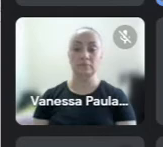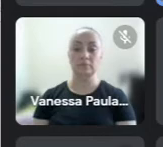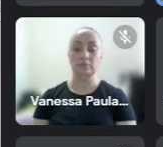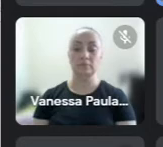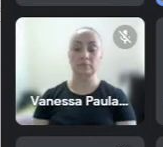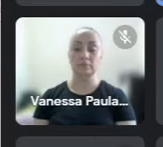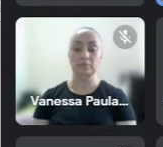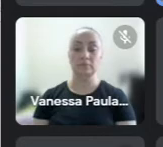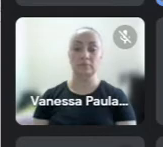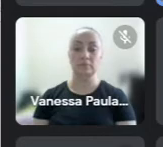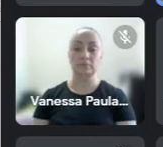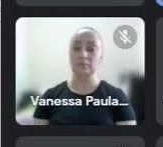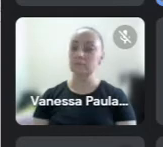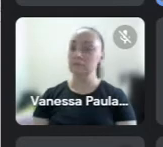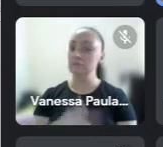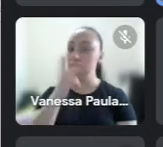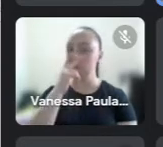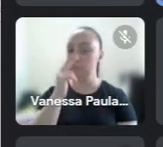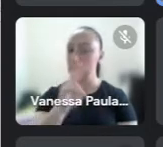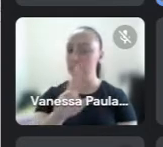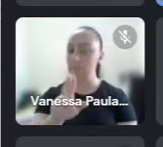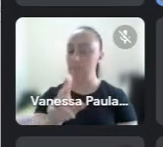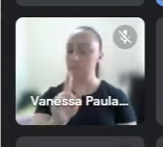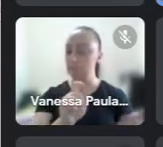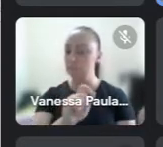Estou vendo que não passou o slide, né?